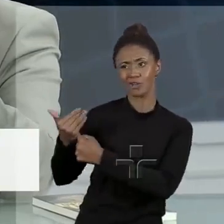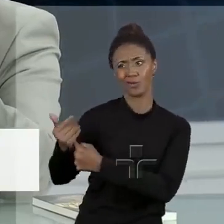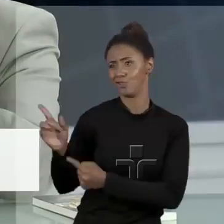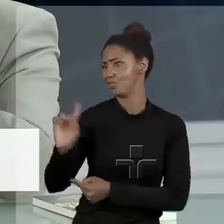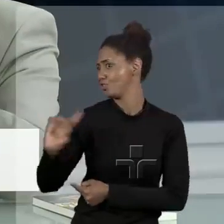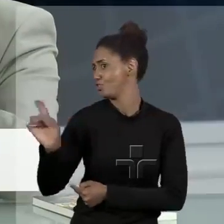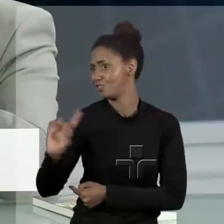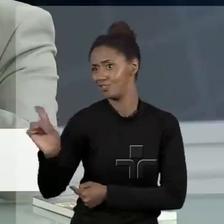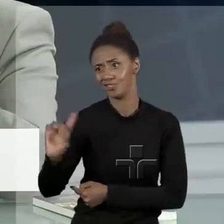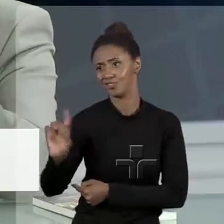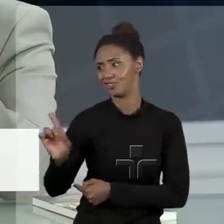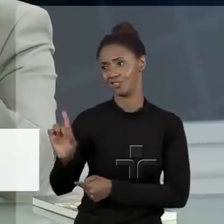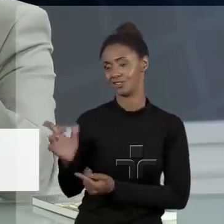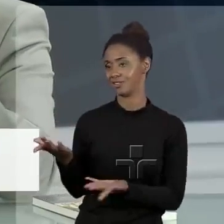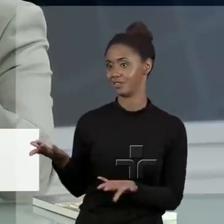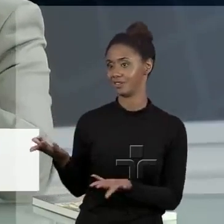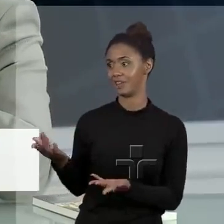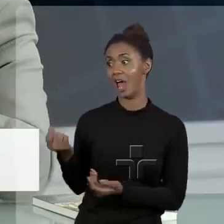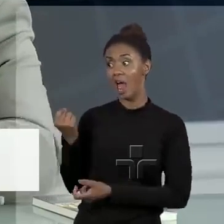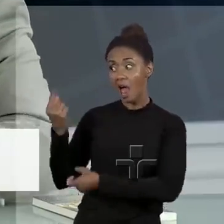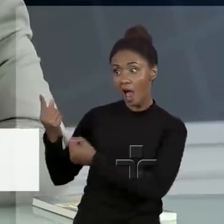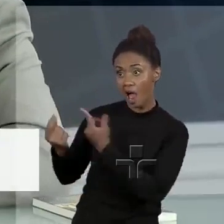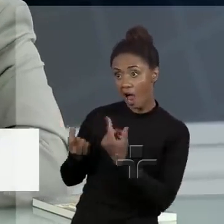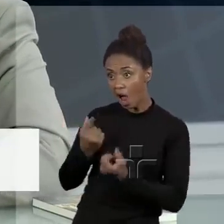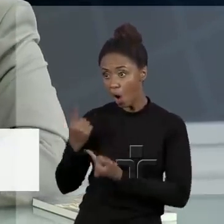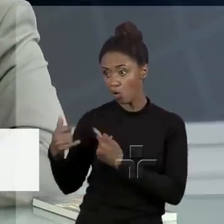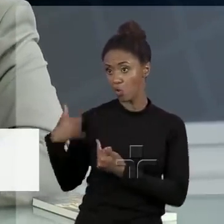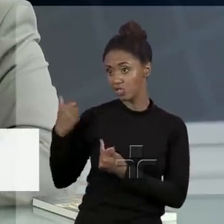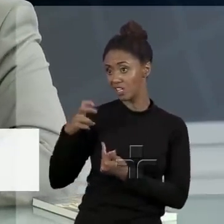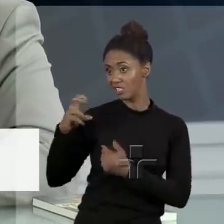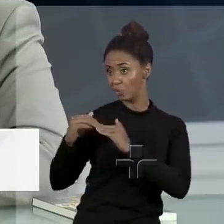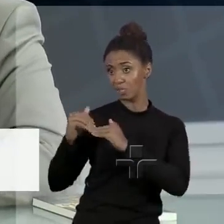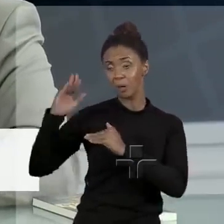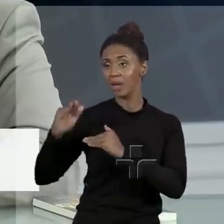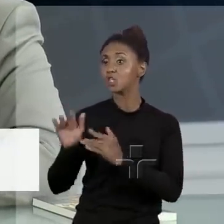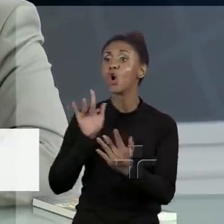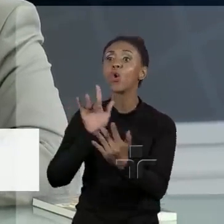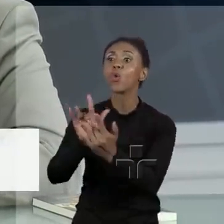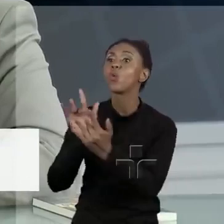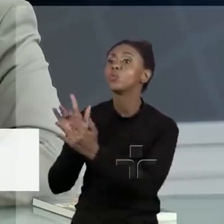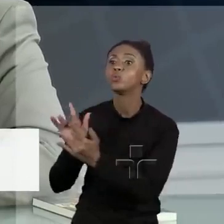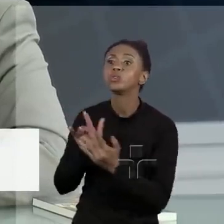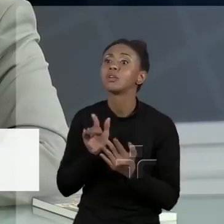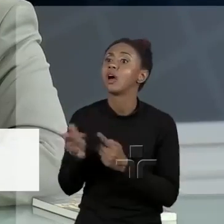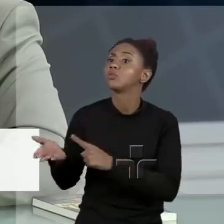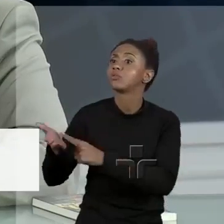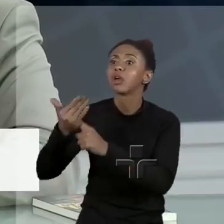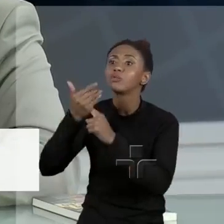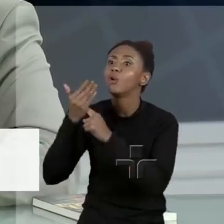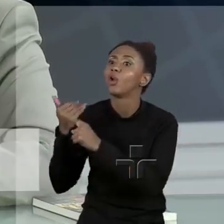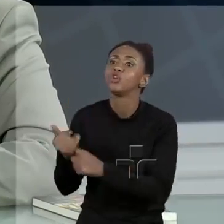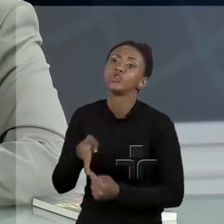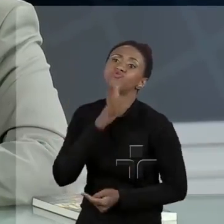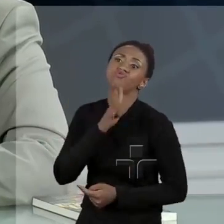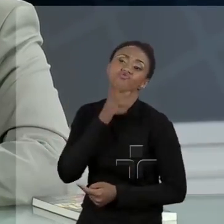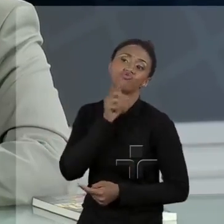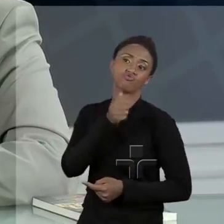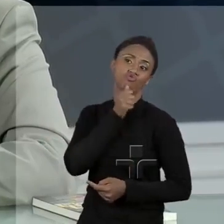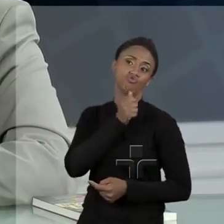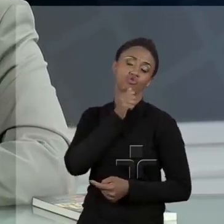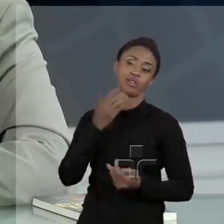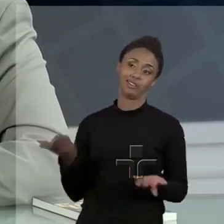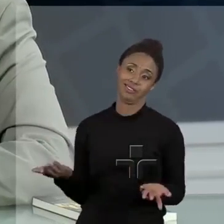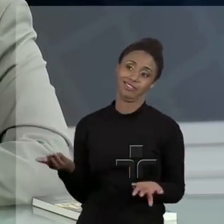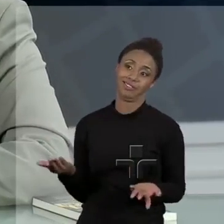algumas dessas pessoas acima de 50 anos não tiveram a oportunidade de conhecer essas tecnologias. Então,